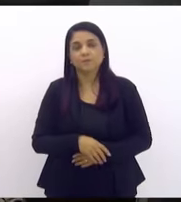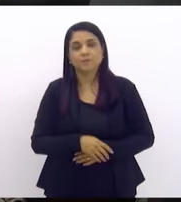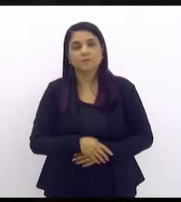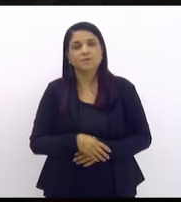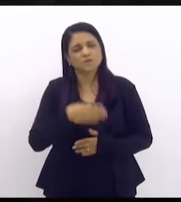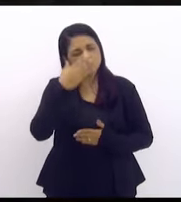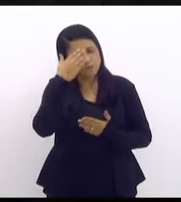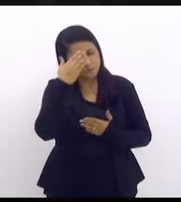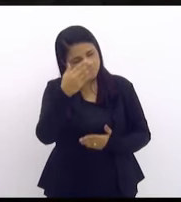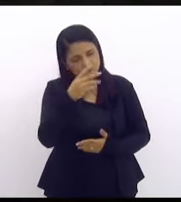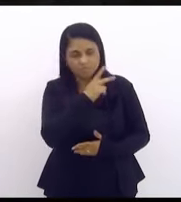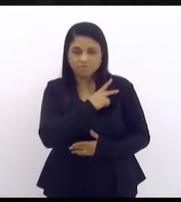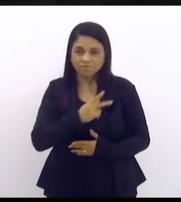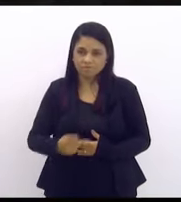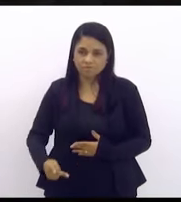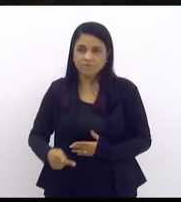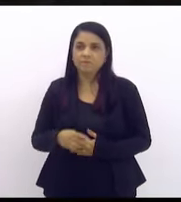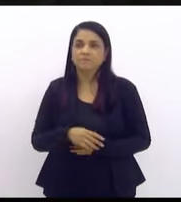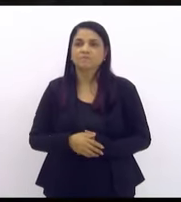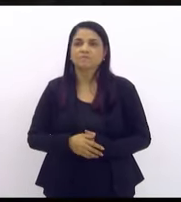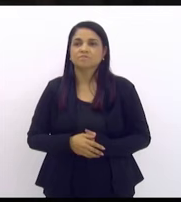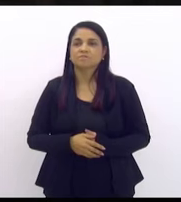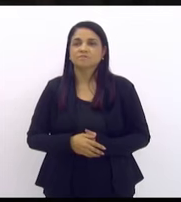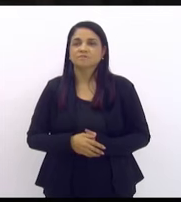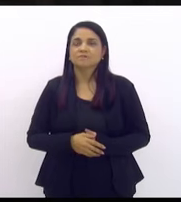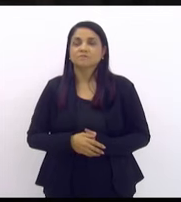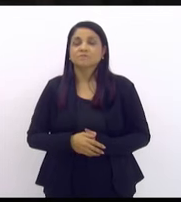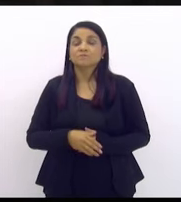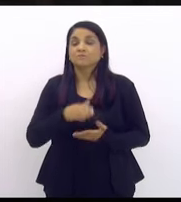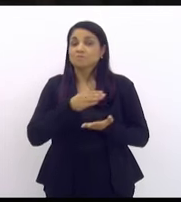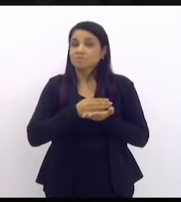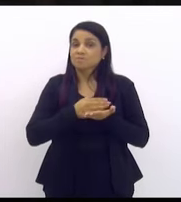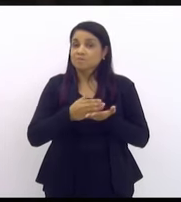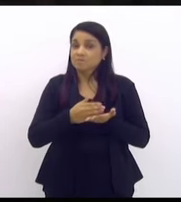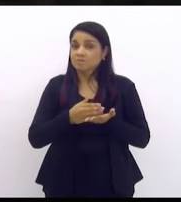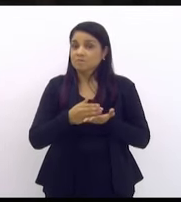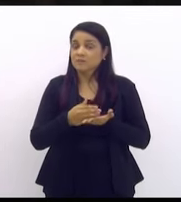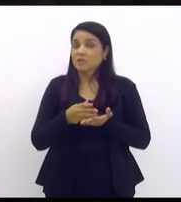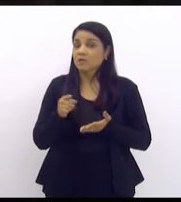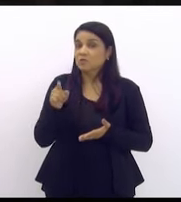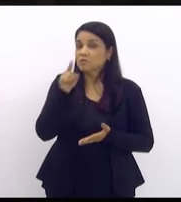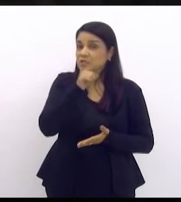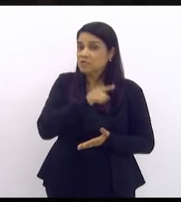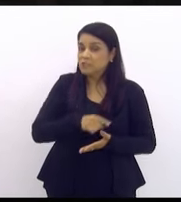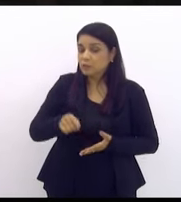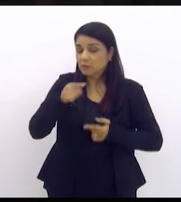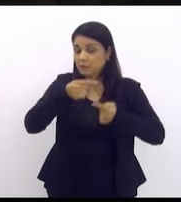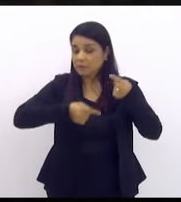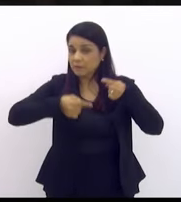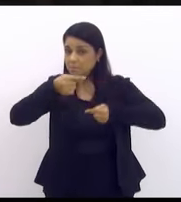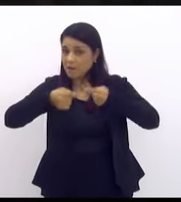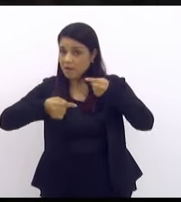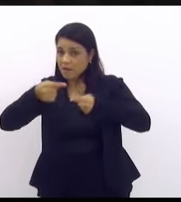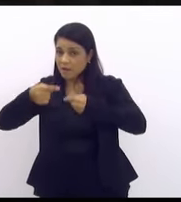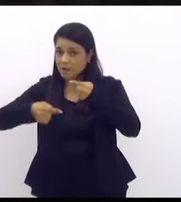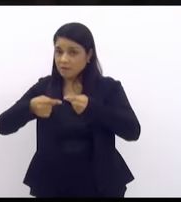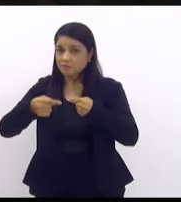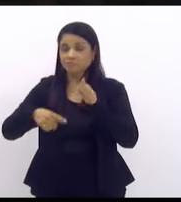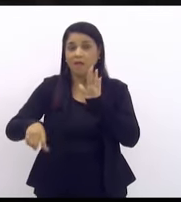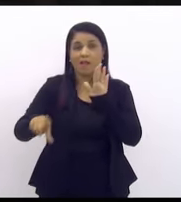Muito obrigada, senhora presidenta. Bom, iniciamos aqui o ciclo de debates sobre a